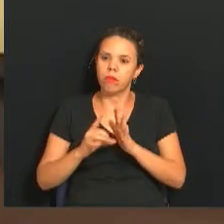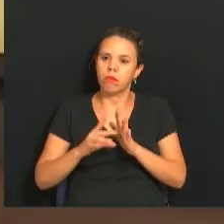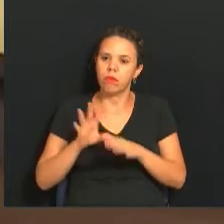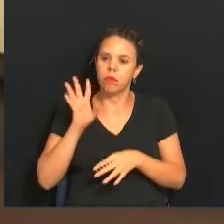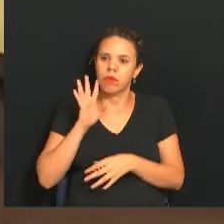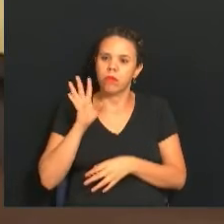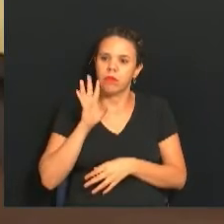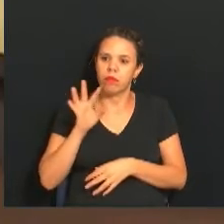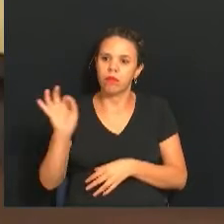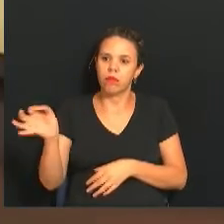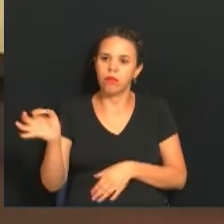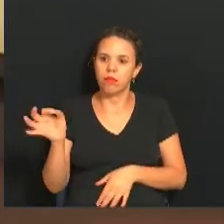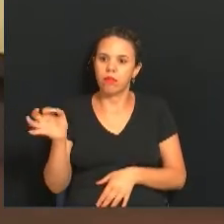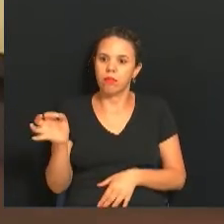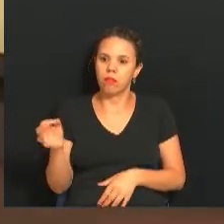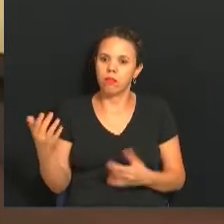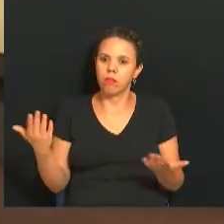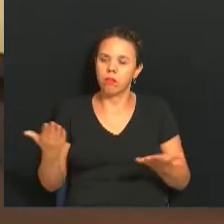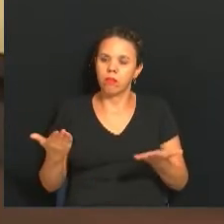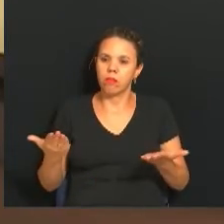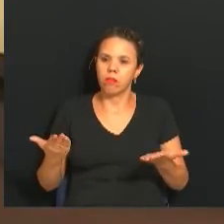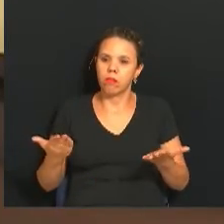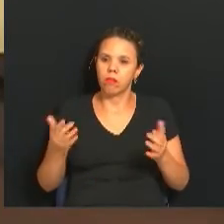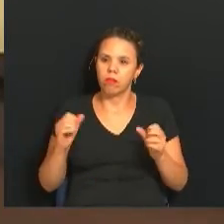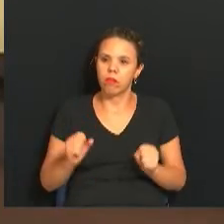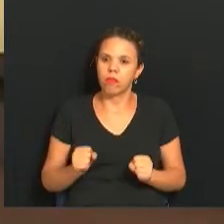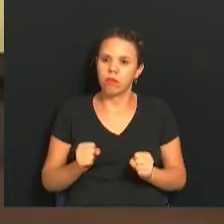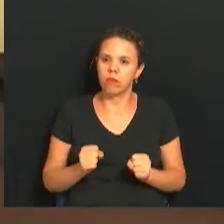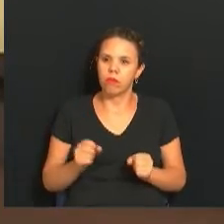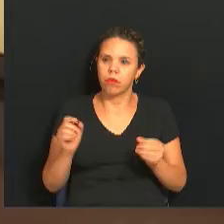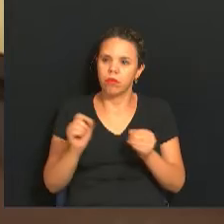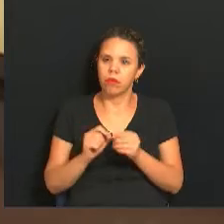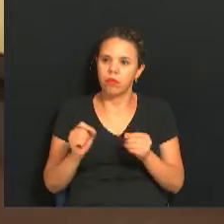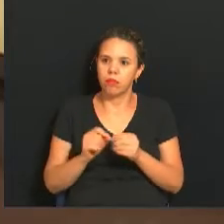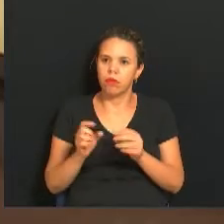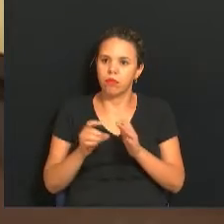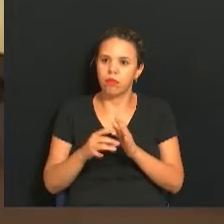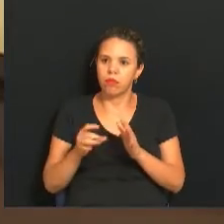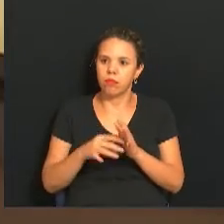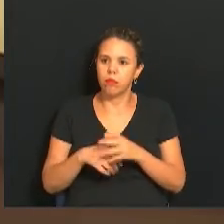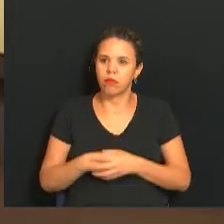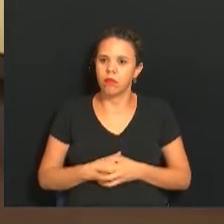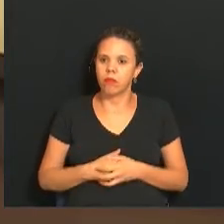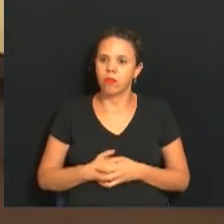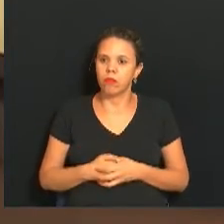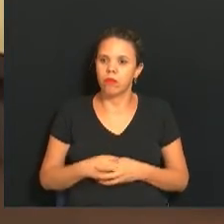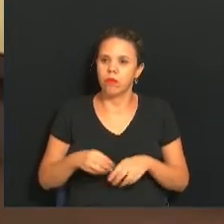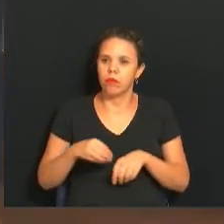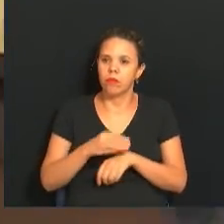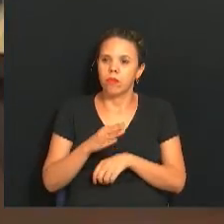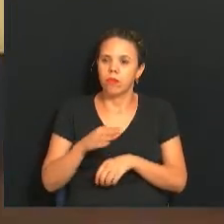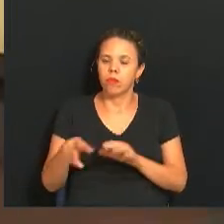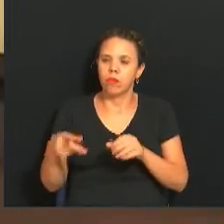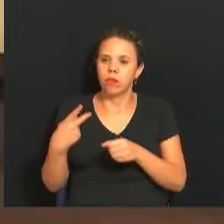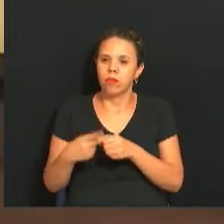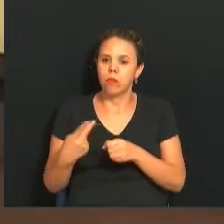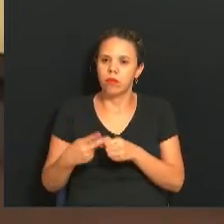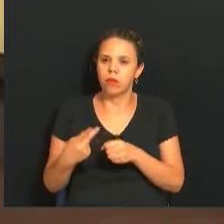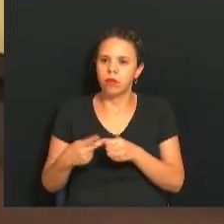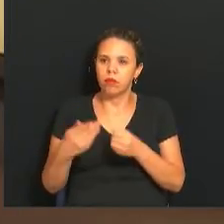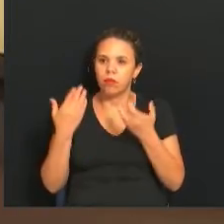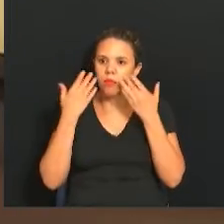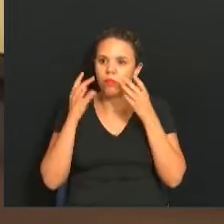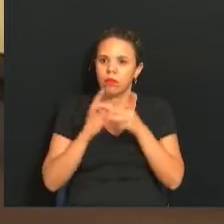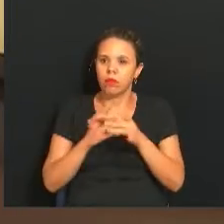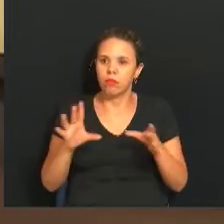Com certeza. Hoje você pode fazer ela sendo uma vitrine clean, que ela faça com que o produto exposto realmente seja